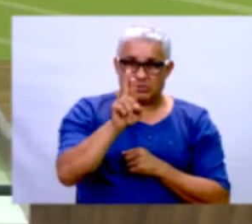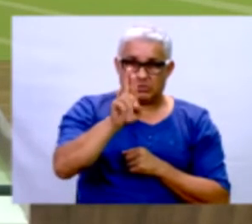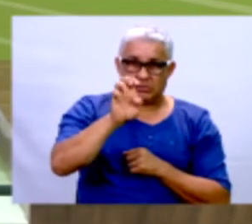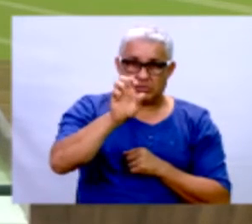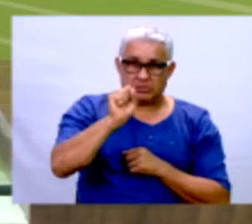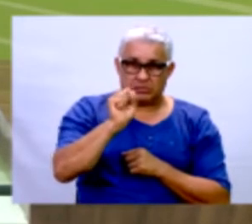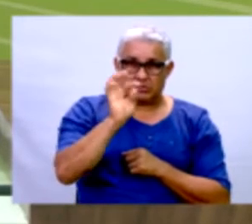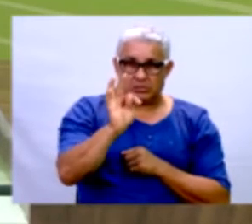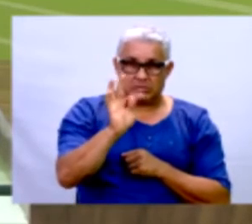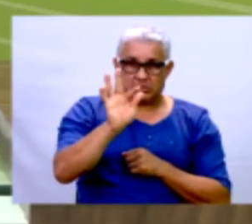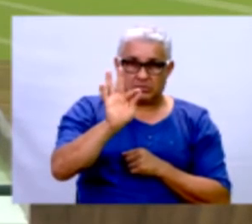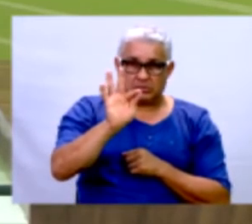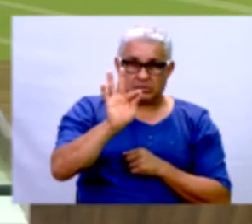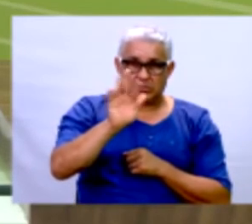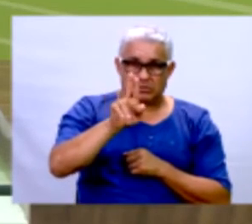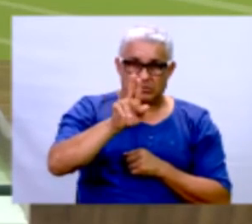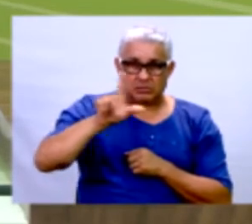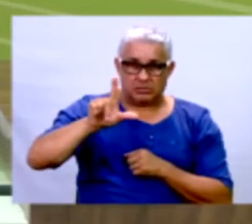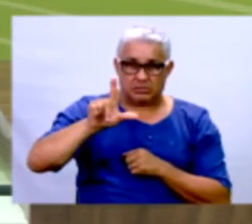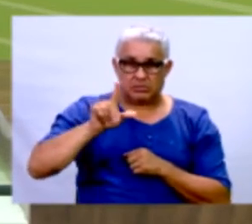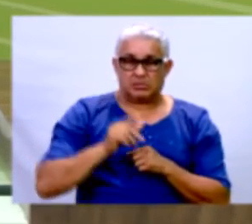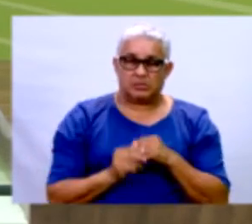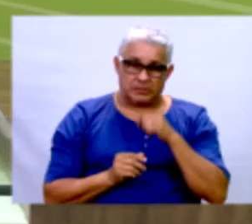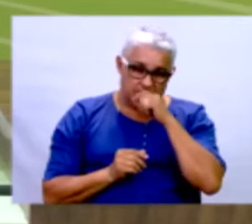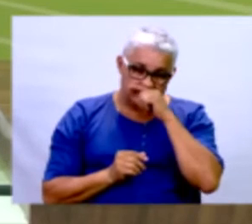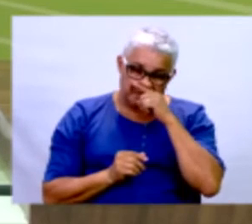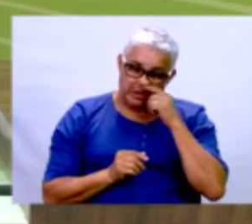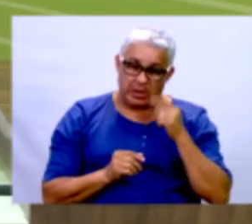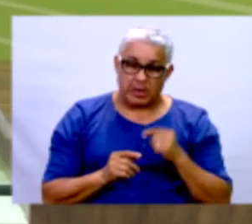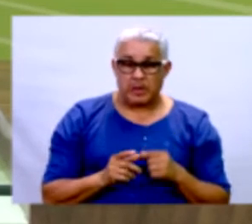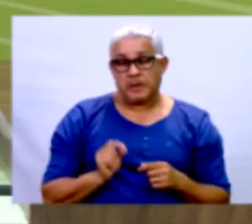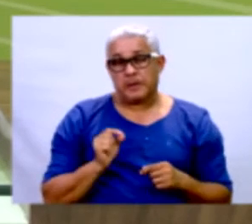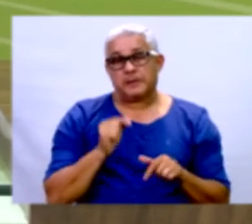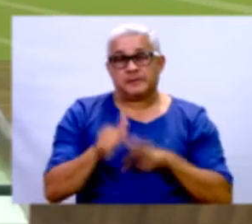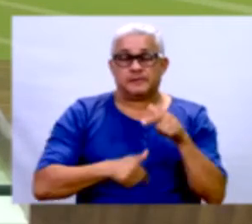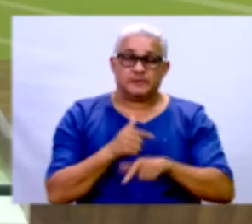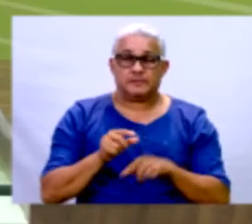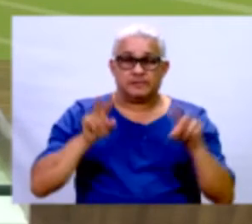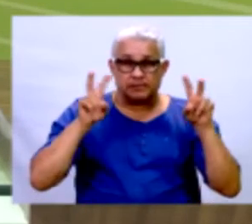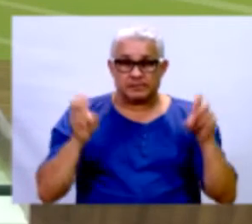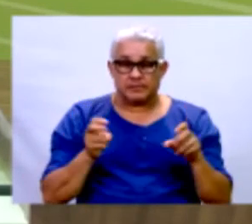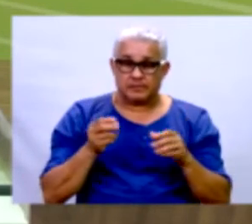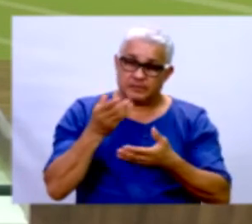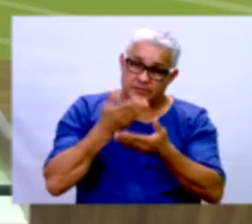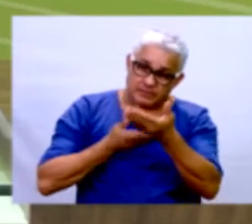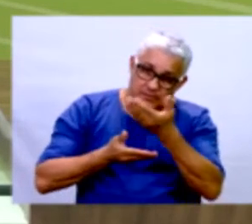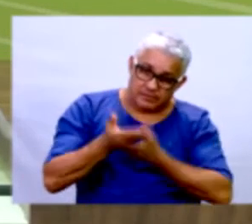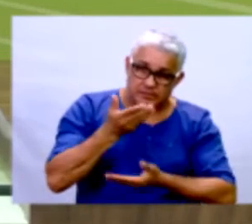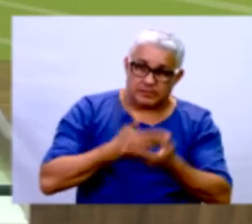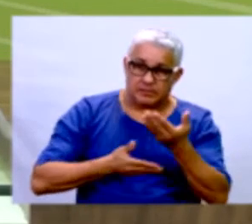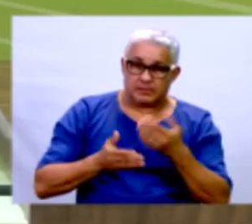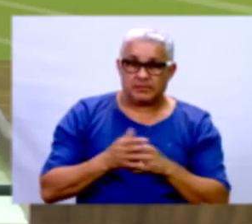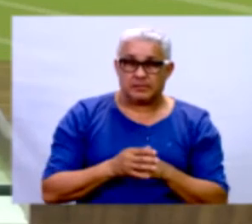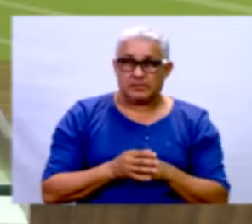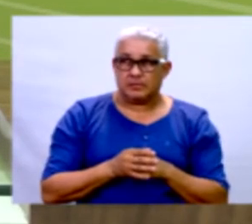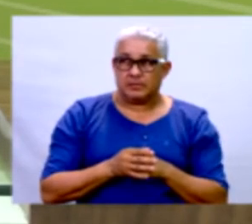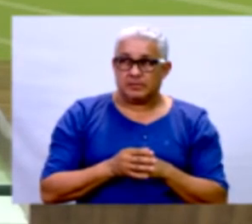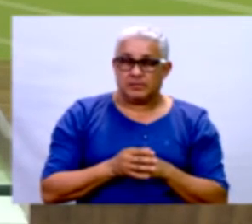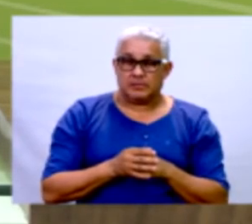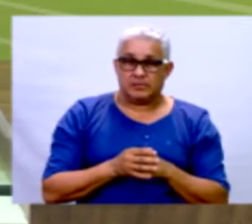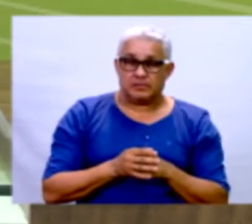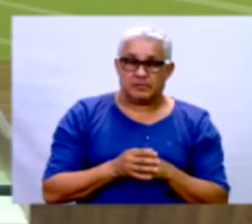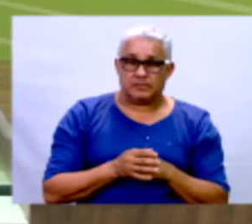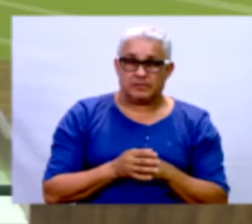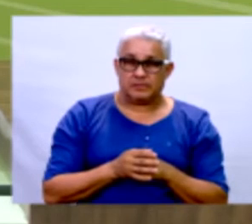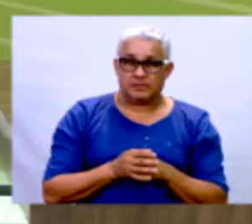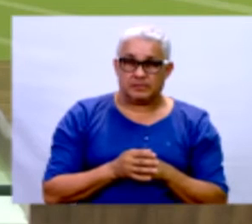que na verdade é um acrônimo, né, que trabalha-se com a transferência de estado representativo,